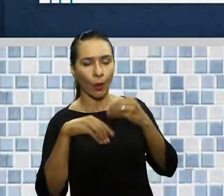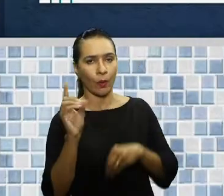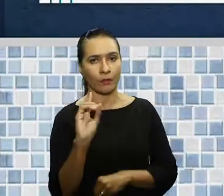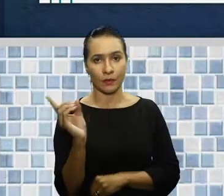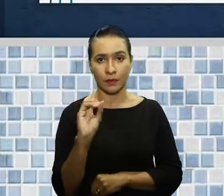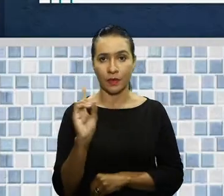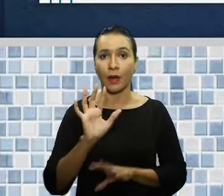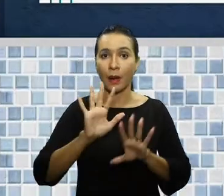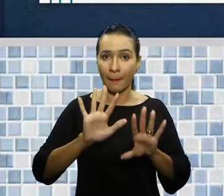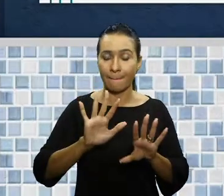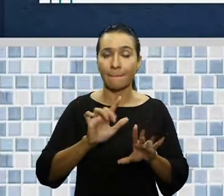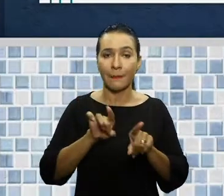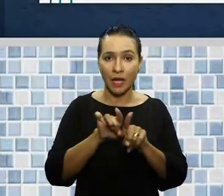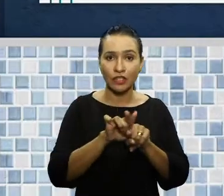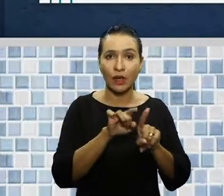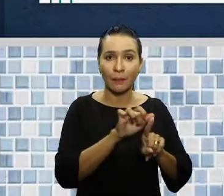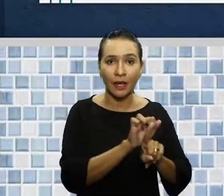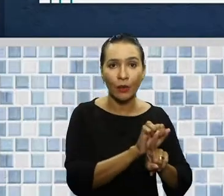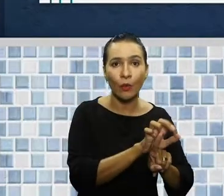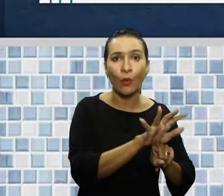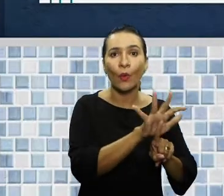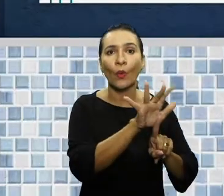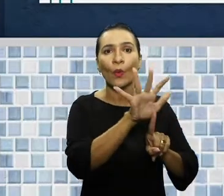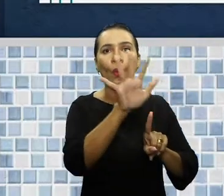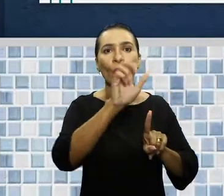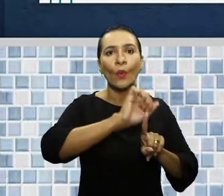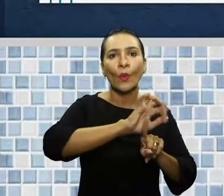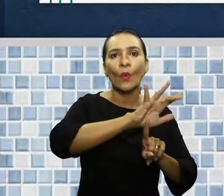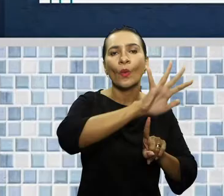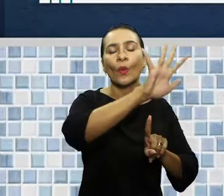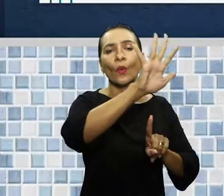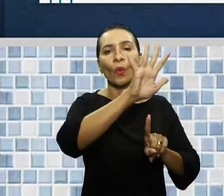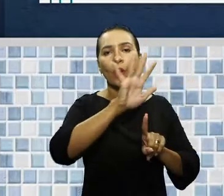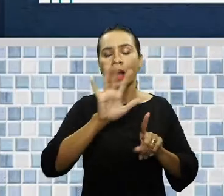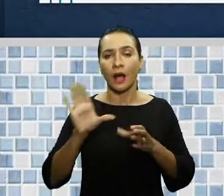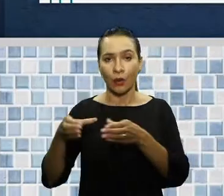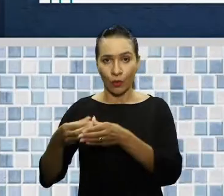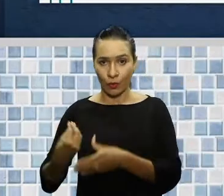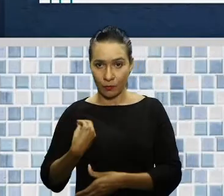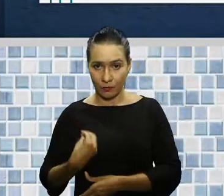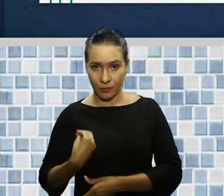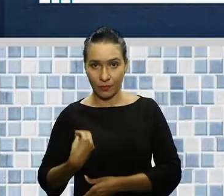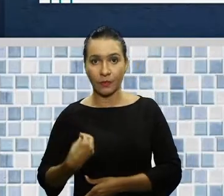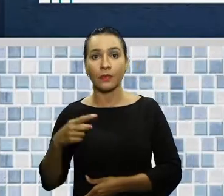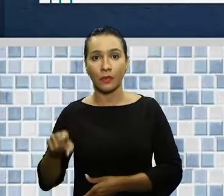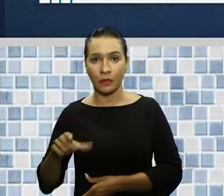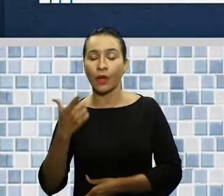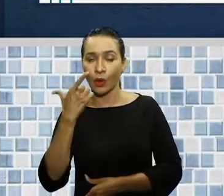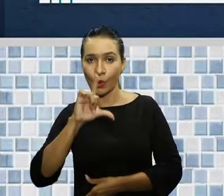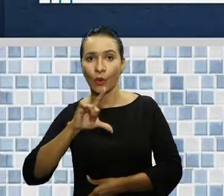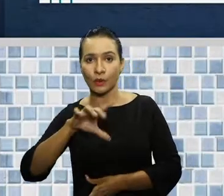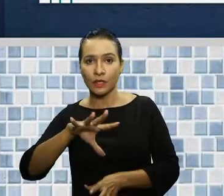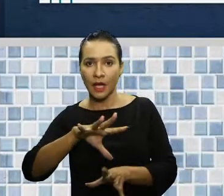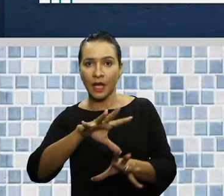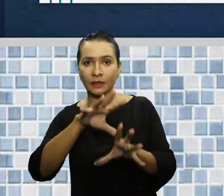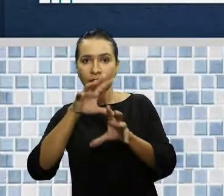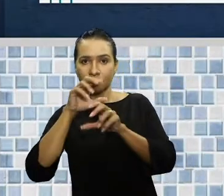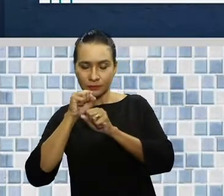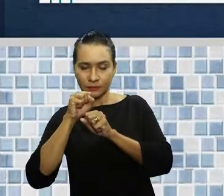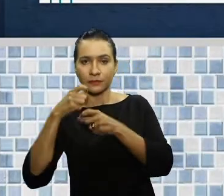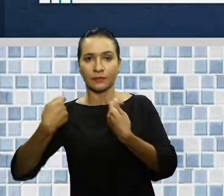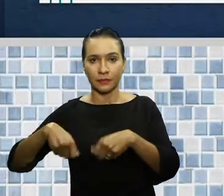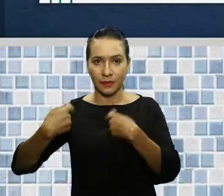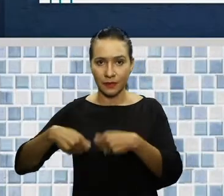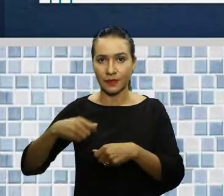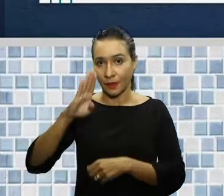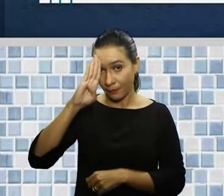alimentação, mas os gases também, eles para alguns seres vivos, eles são nutrientes necessários,